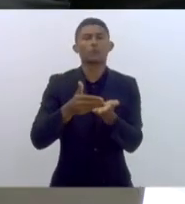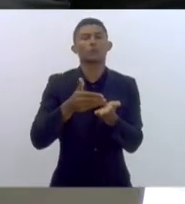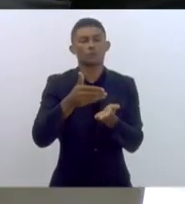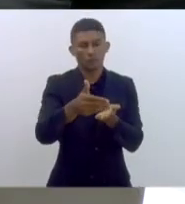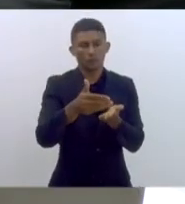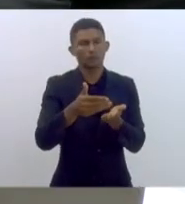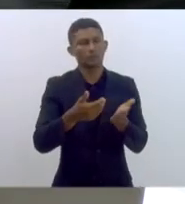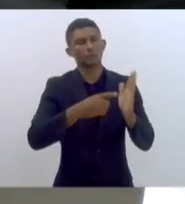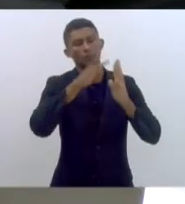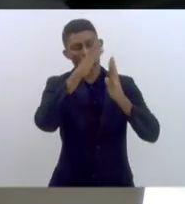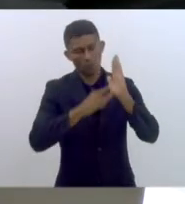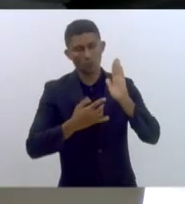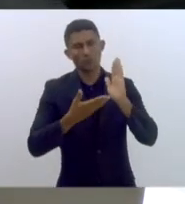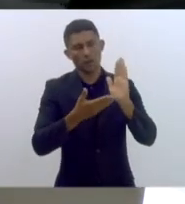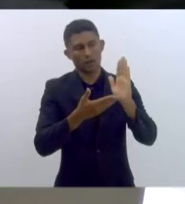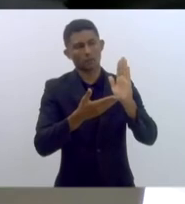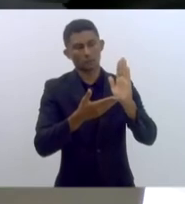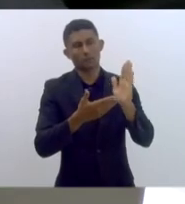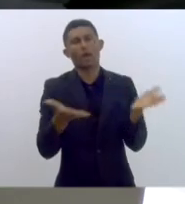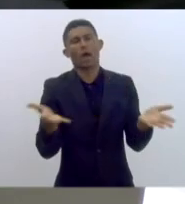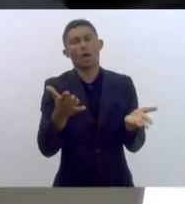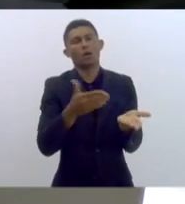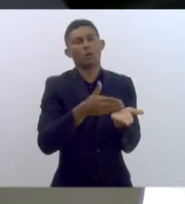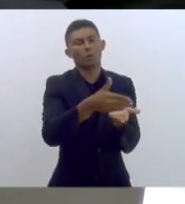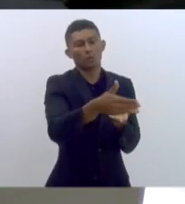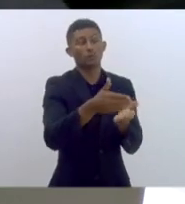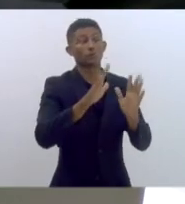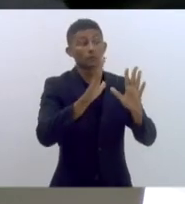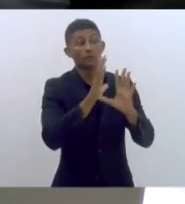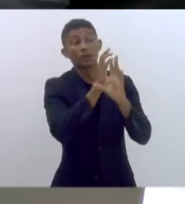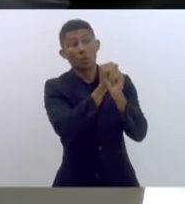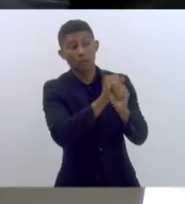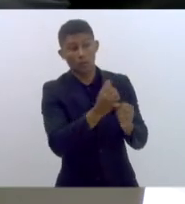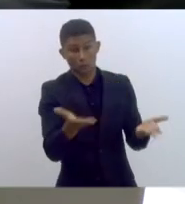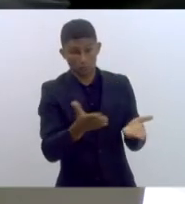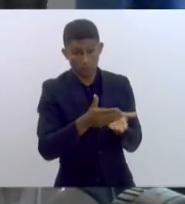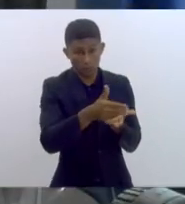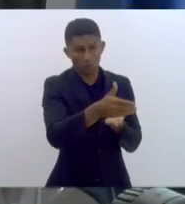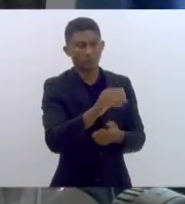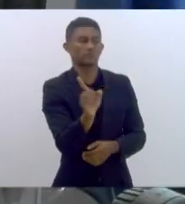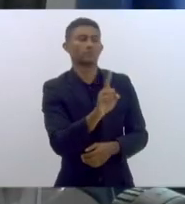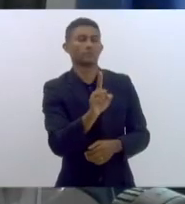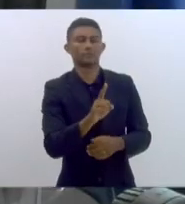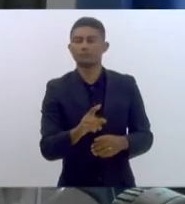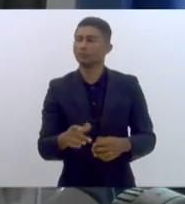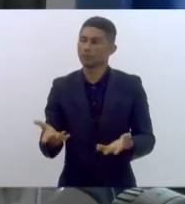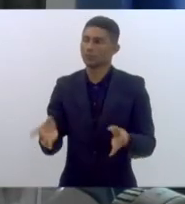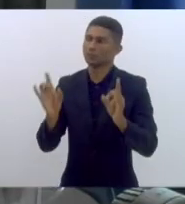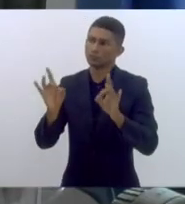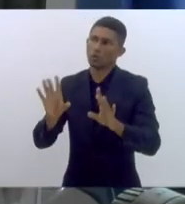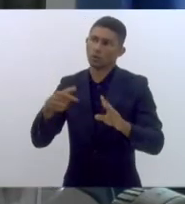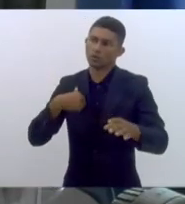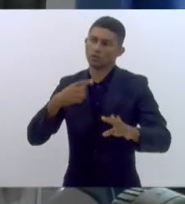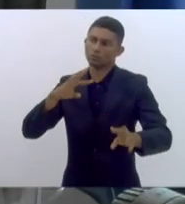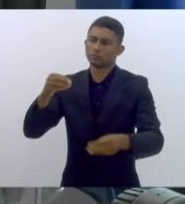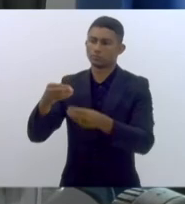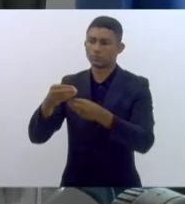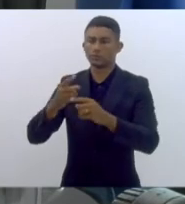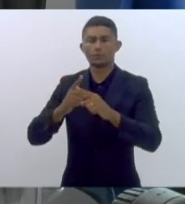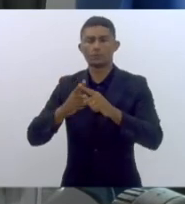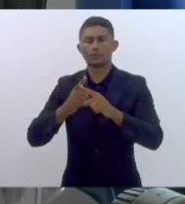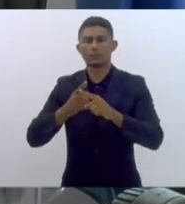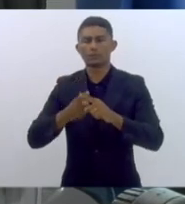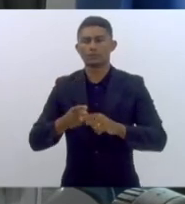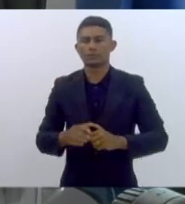neste contrato só a partir de agora, a contagem dele não começa de agora. Não, eu só fazendo observação, porque,